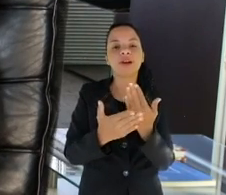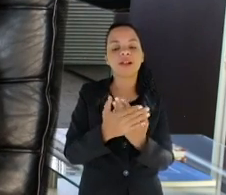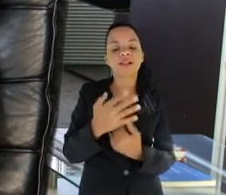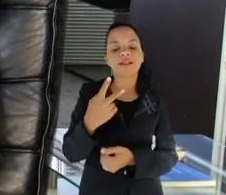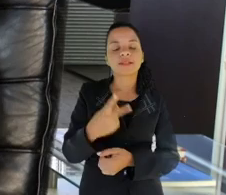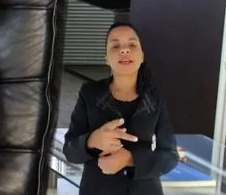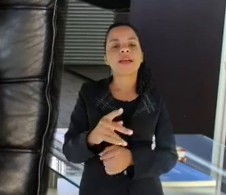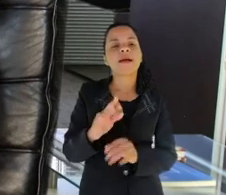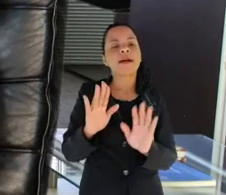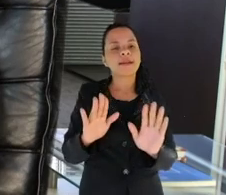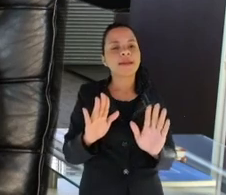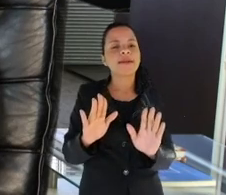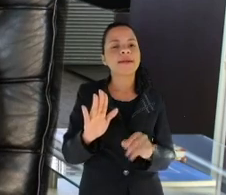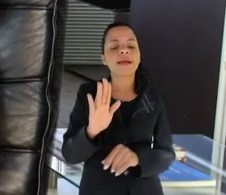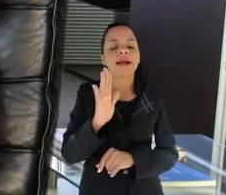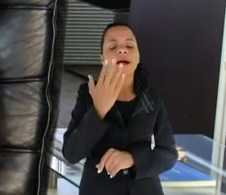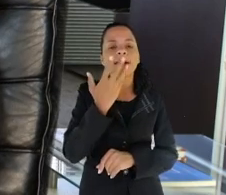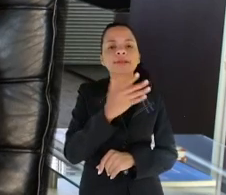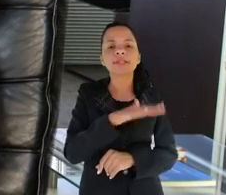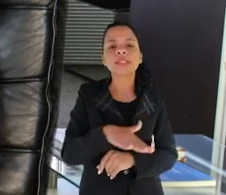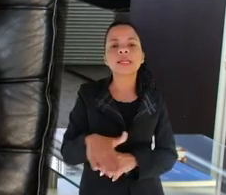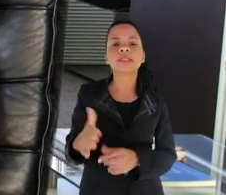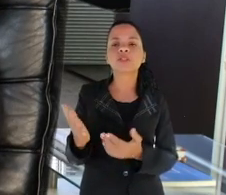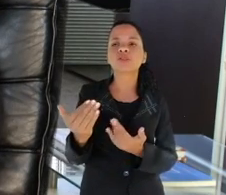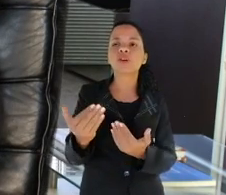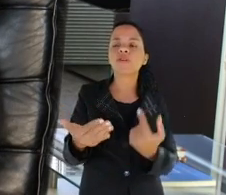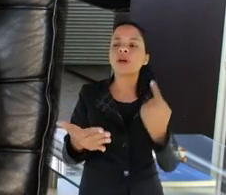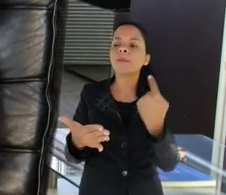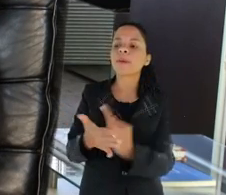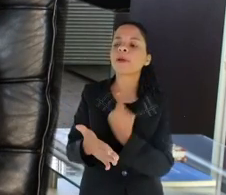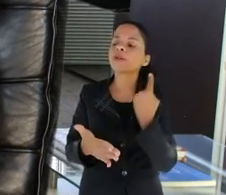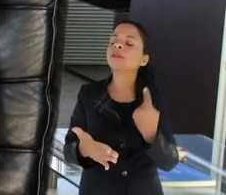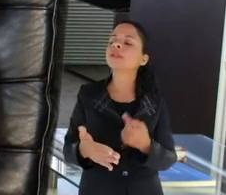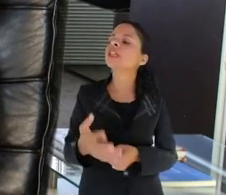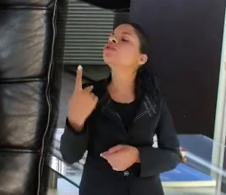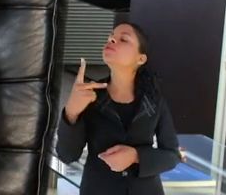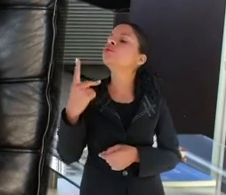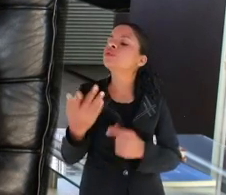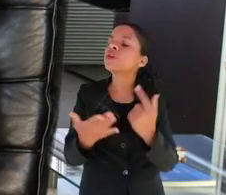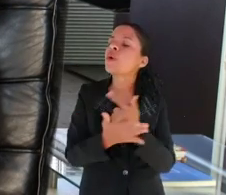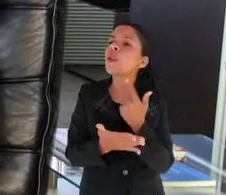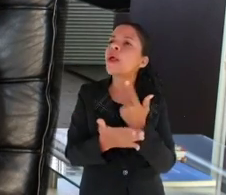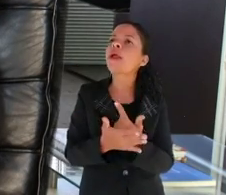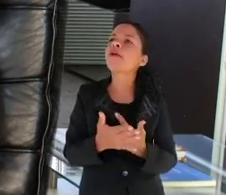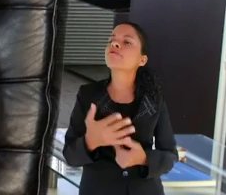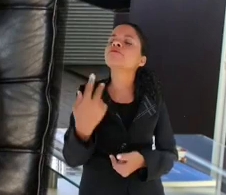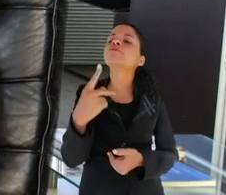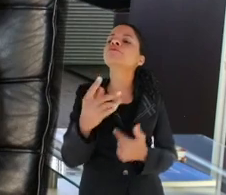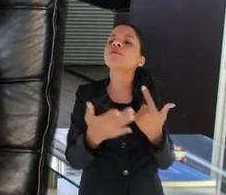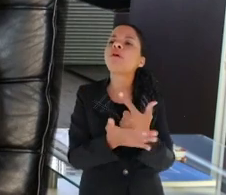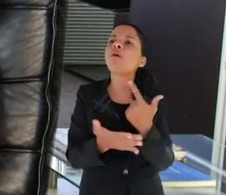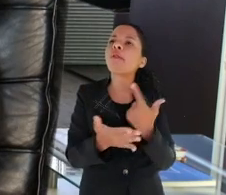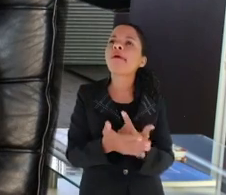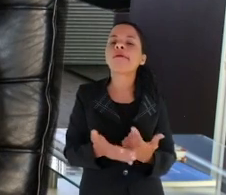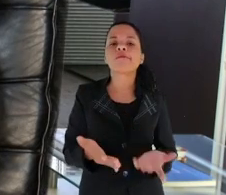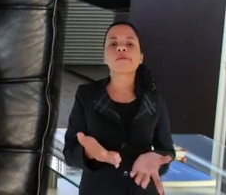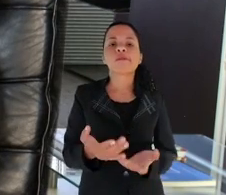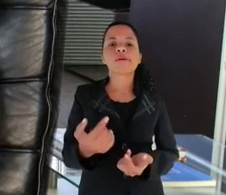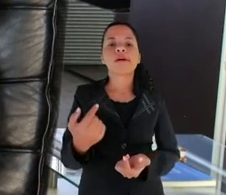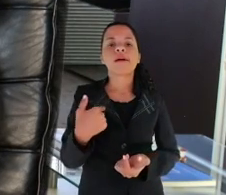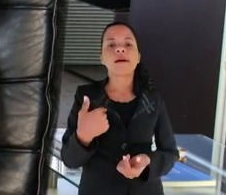começaram a perguntar: professor, e cadê o seu? Cadê o seu livro? Aí eu tinha feito uma